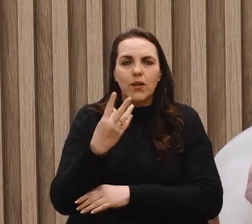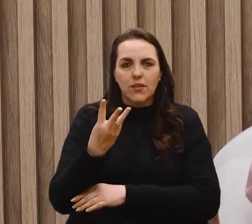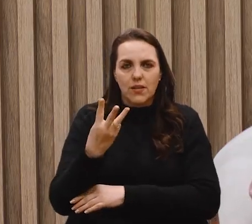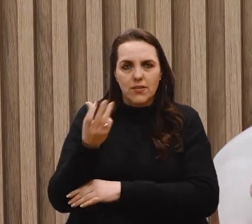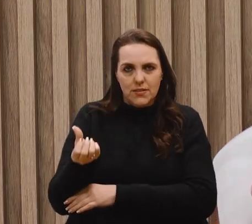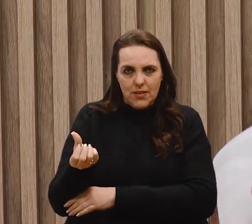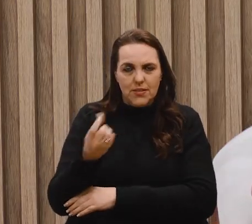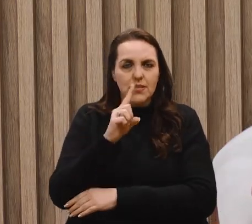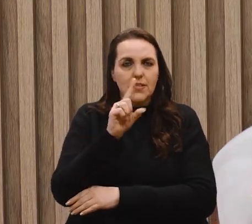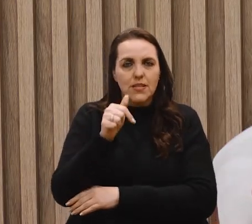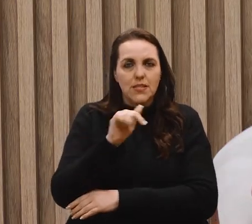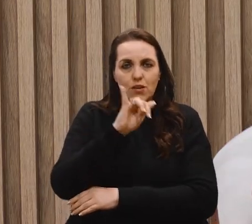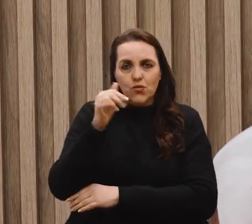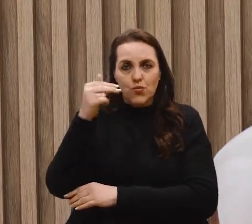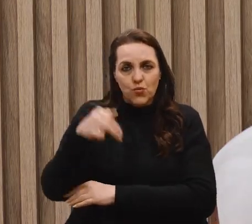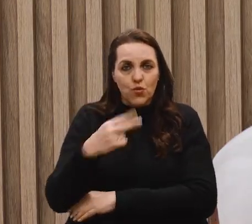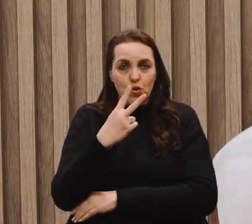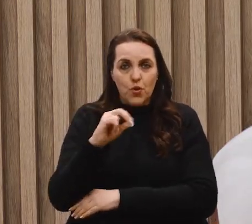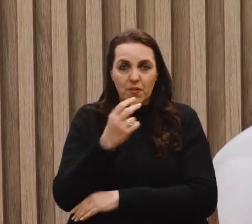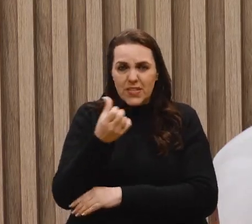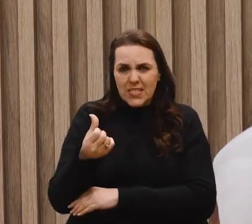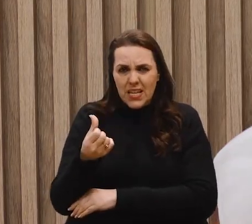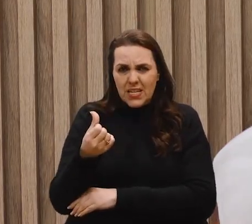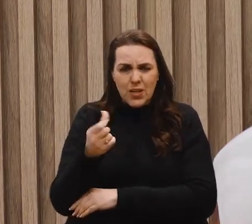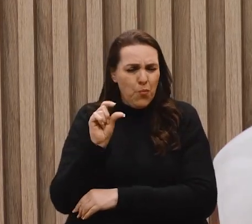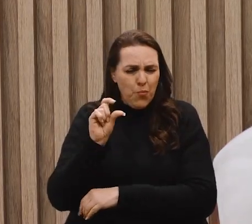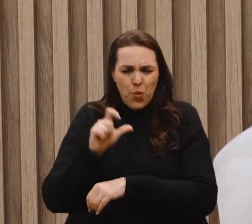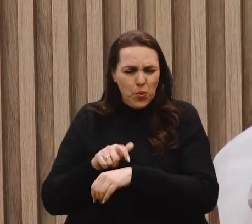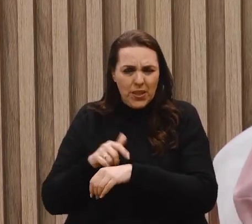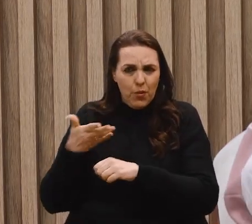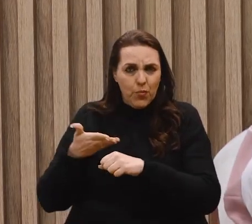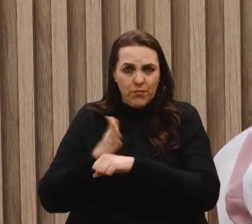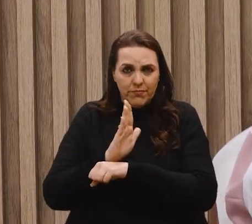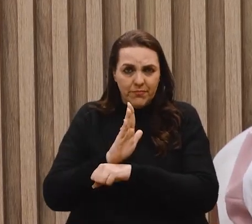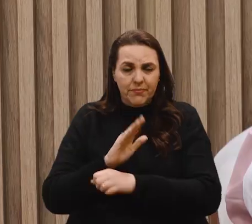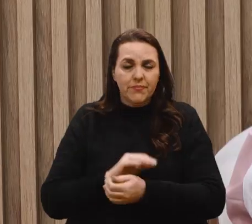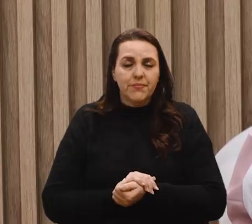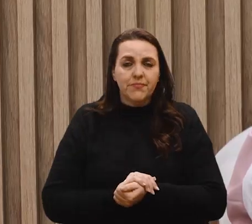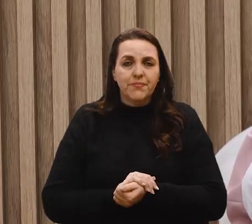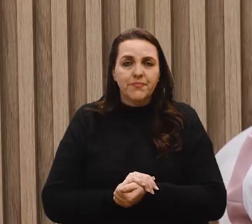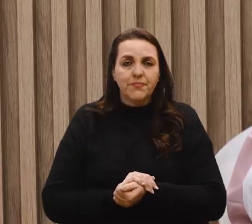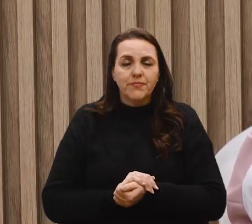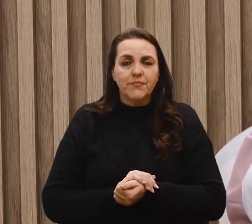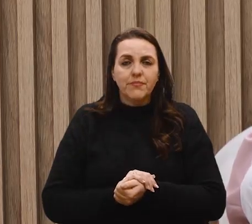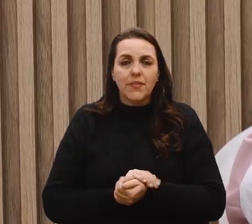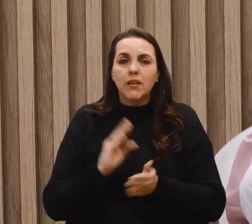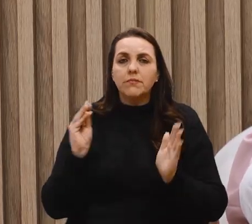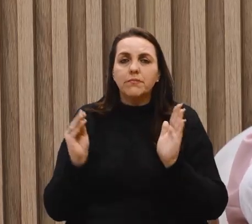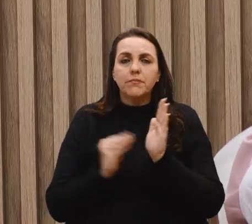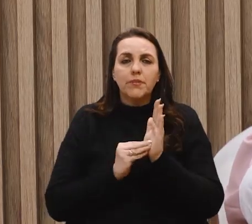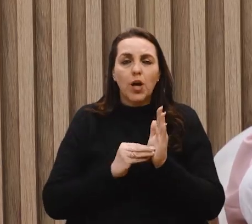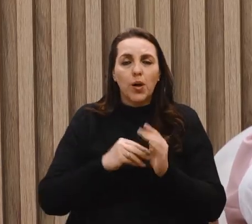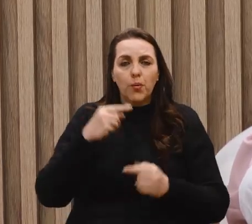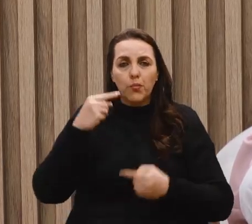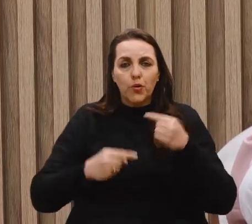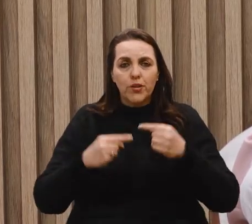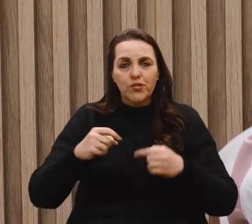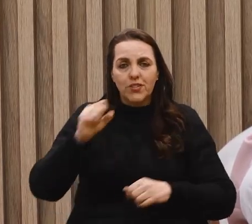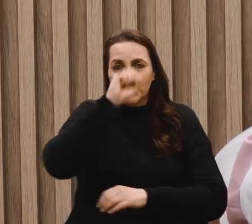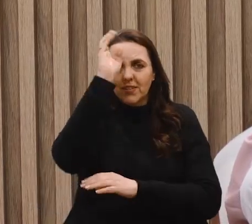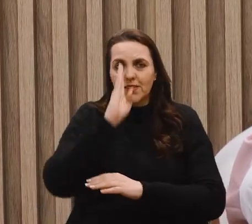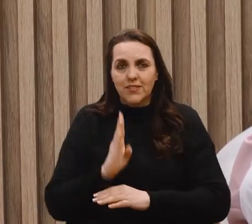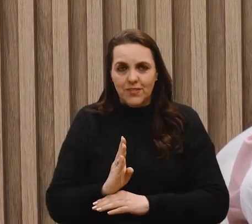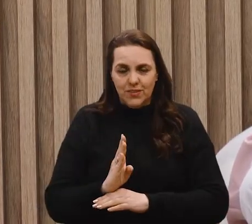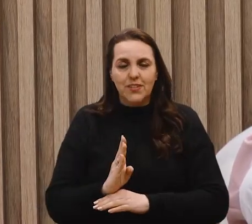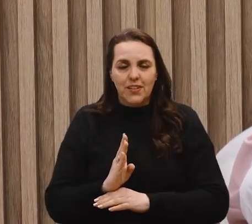15.436, de 17 de junho de 2026, fresquinha, sancionada, e que institui a Política Nacional para Estudantes